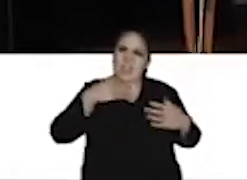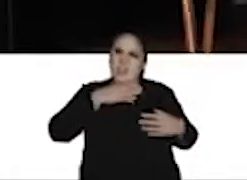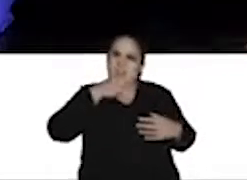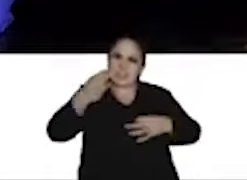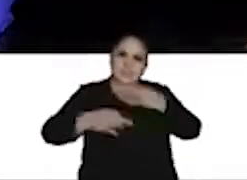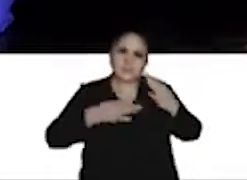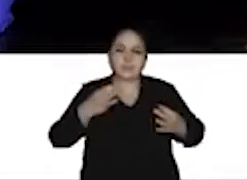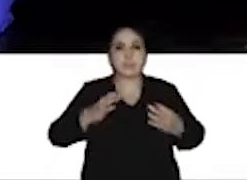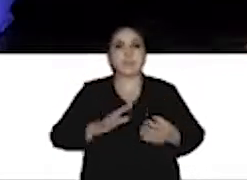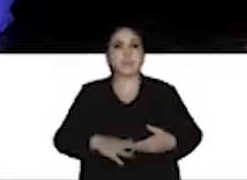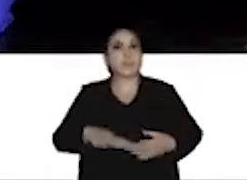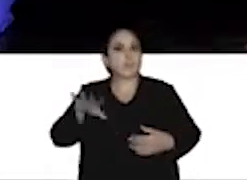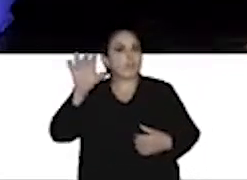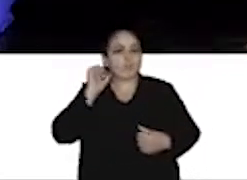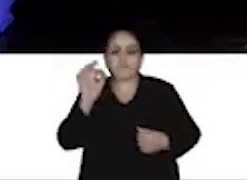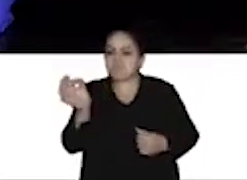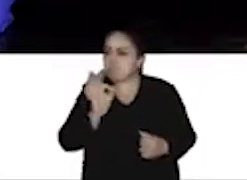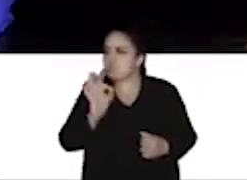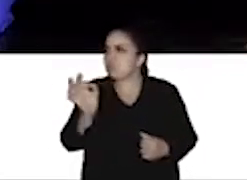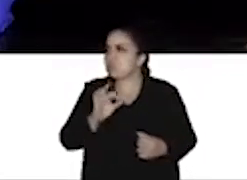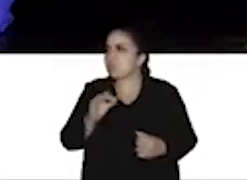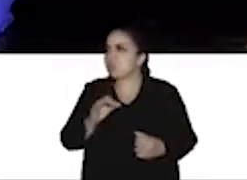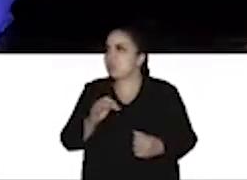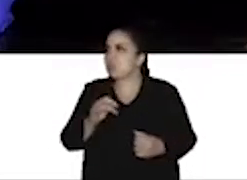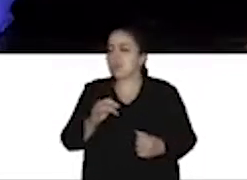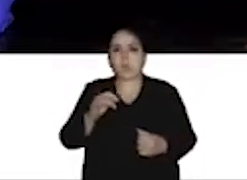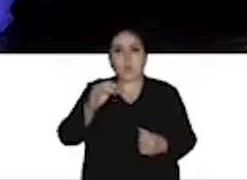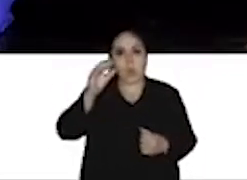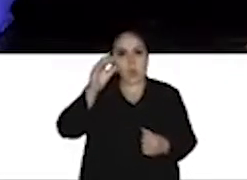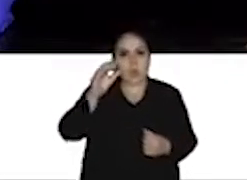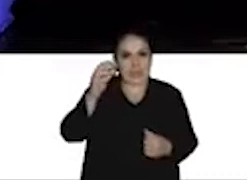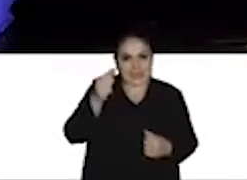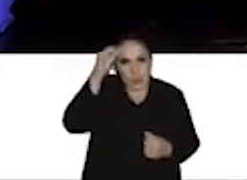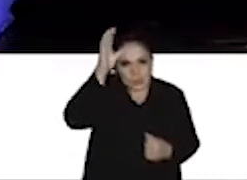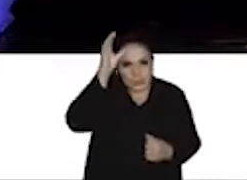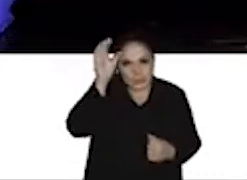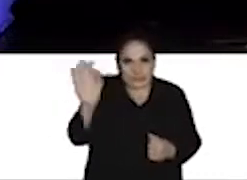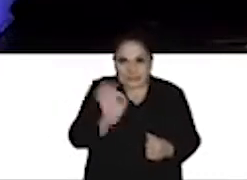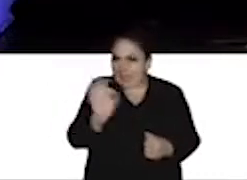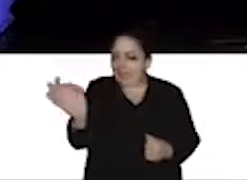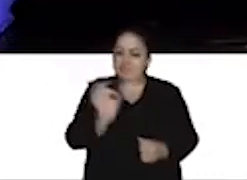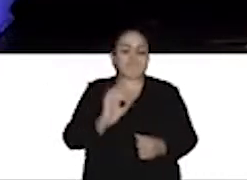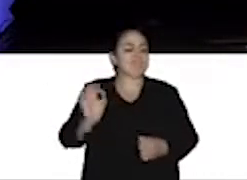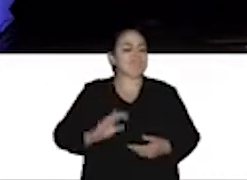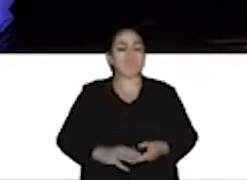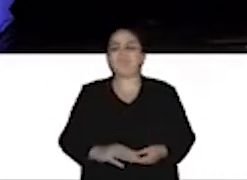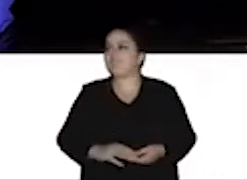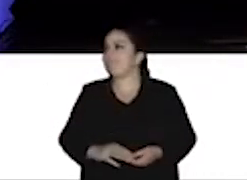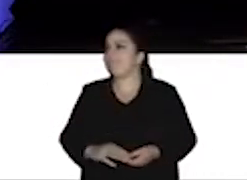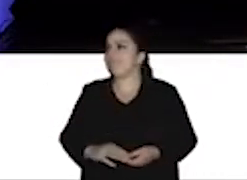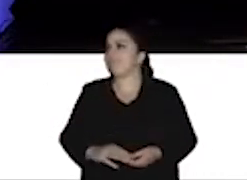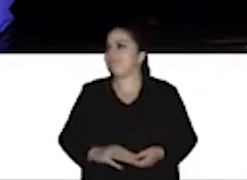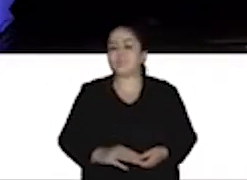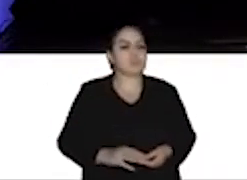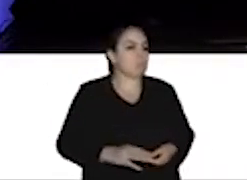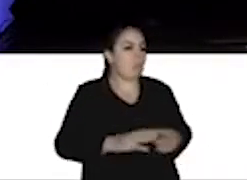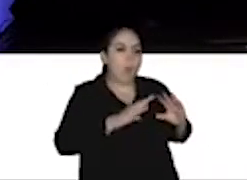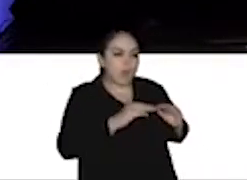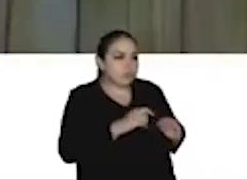Não, nem me escutaram. Nem com leite condensado? Nada. Bueno, não deu mole, não deu